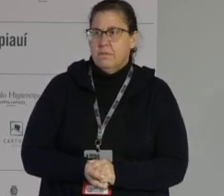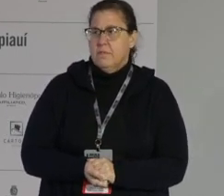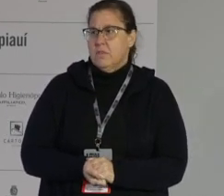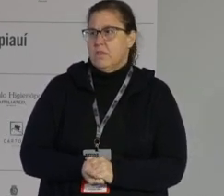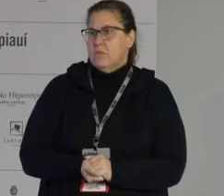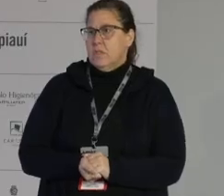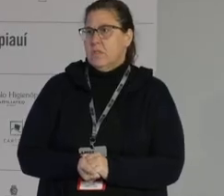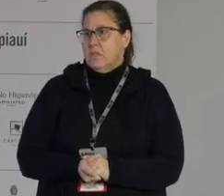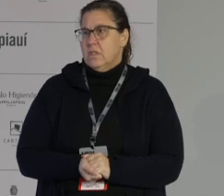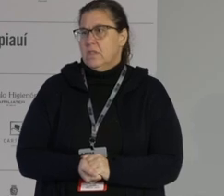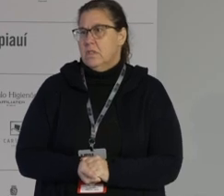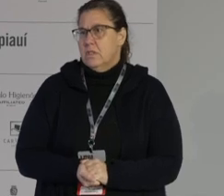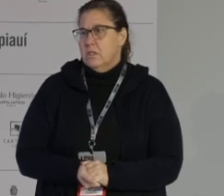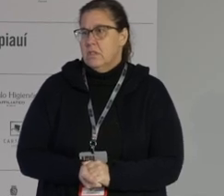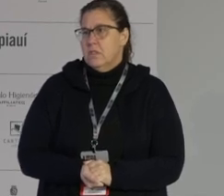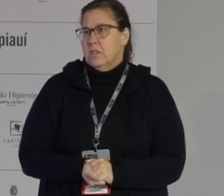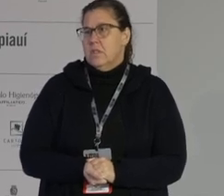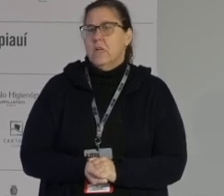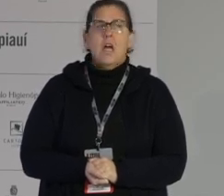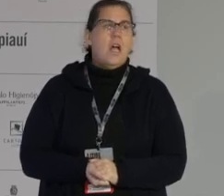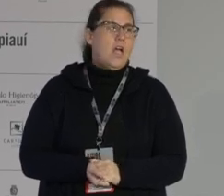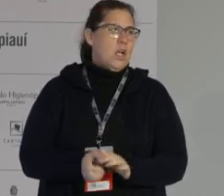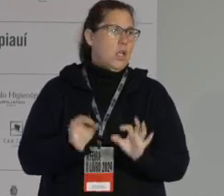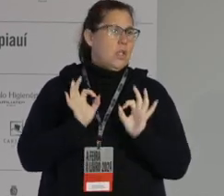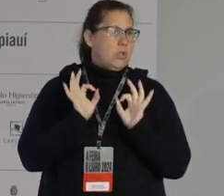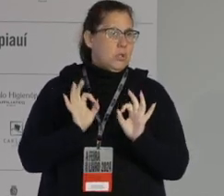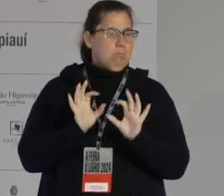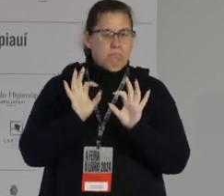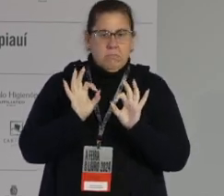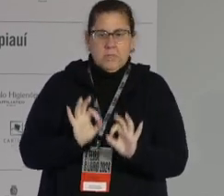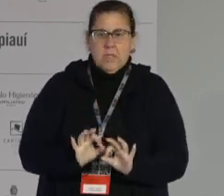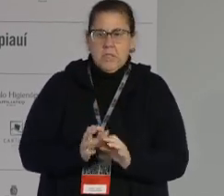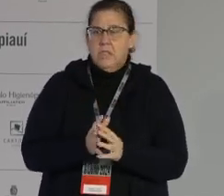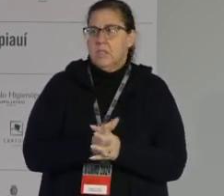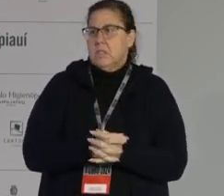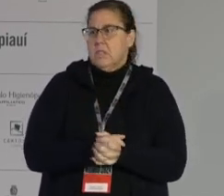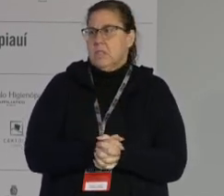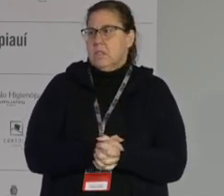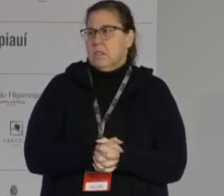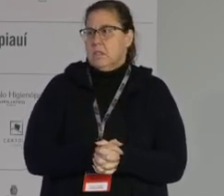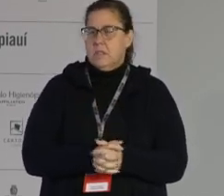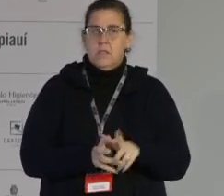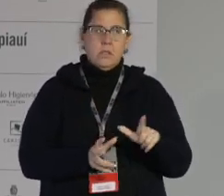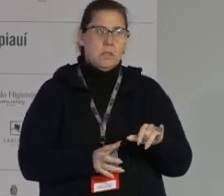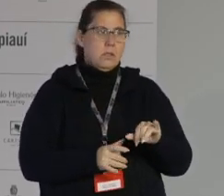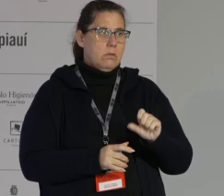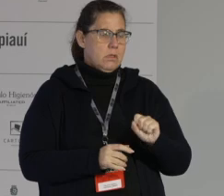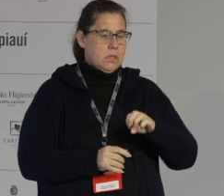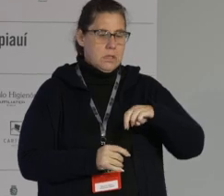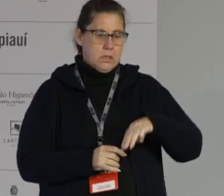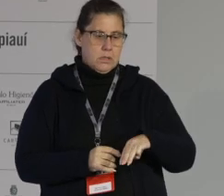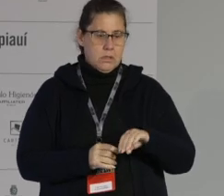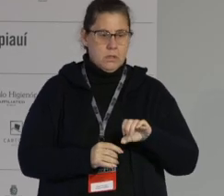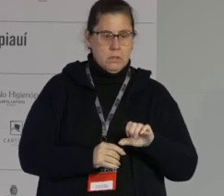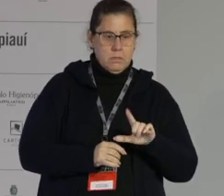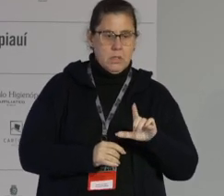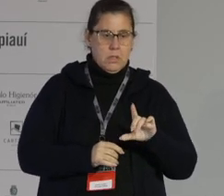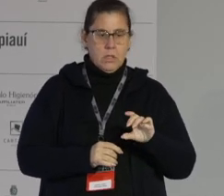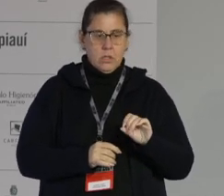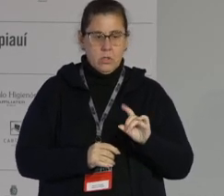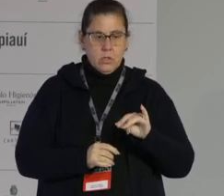Acho que o Lou Reed é super sofisticado, um super poeta, assim... E Luiz Melodia também.